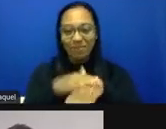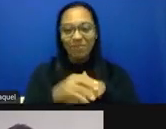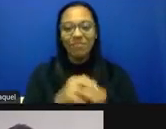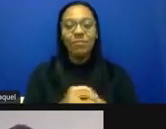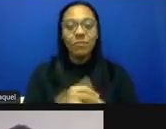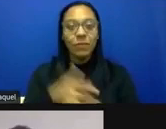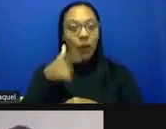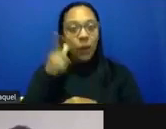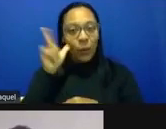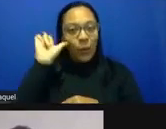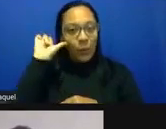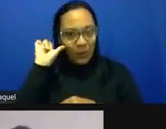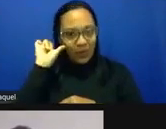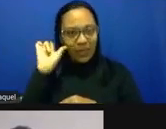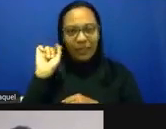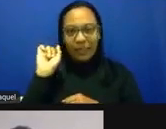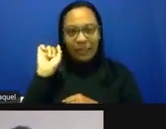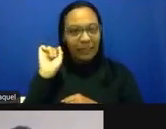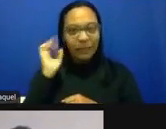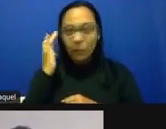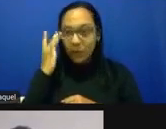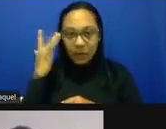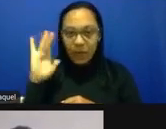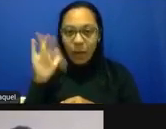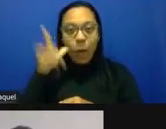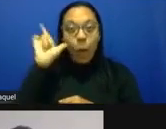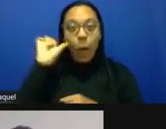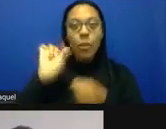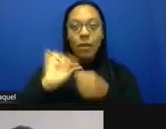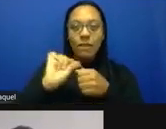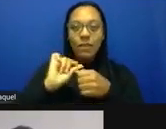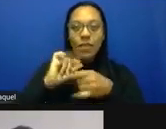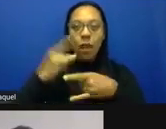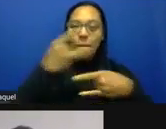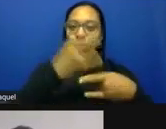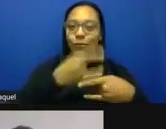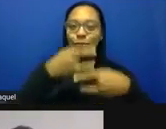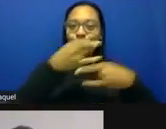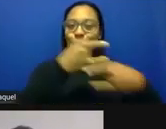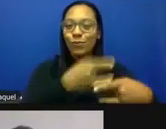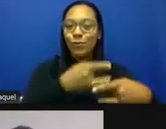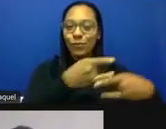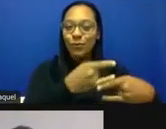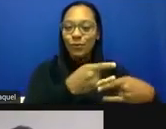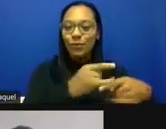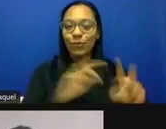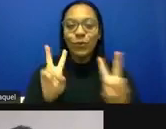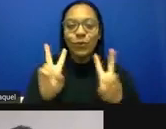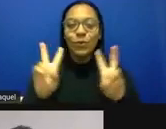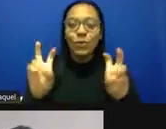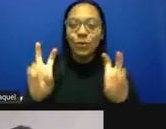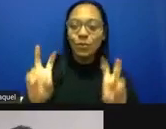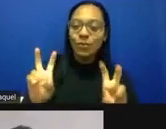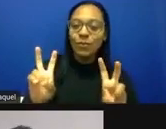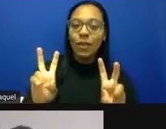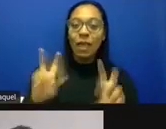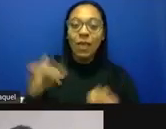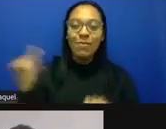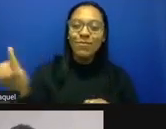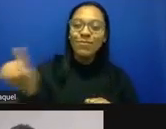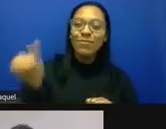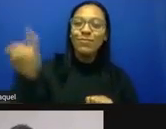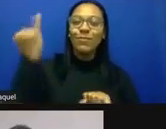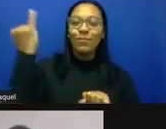nós fizemos, para quem não sabe, está chegando agora, ontem nós fizemos uma live sobre a importância e a contribuição